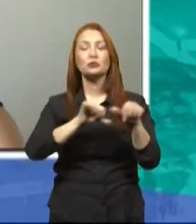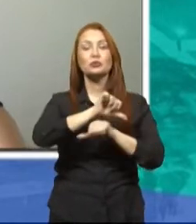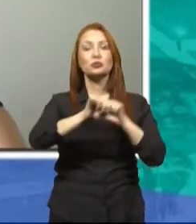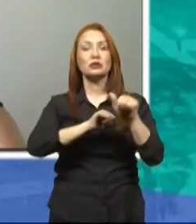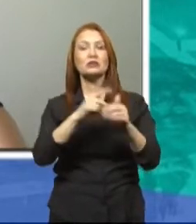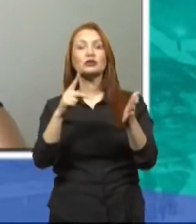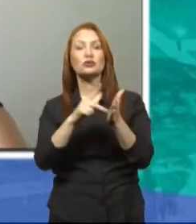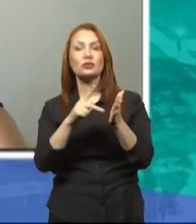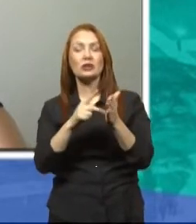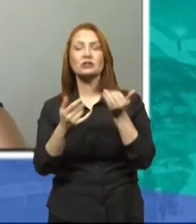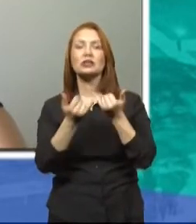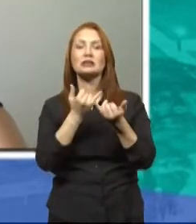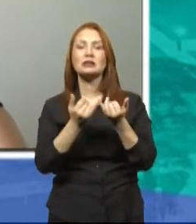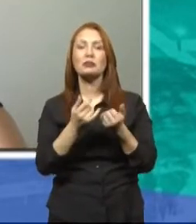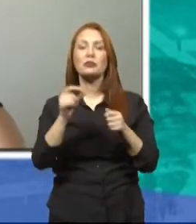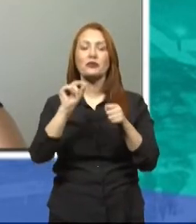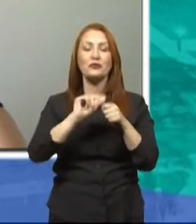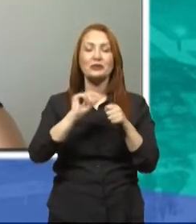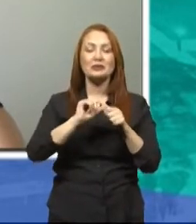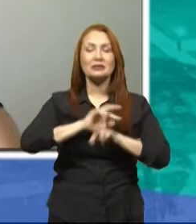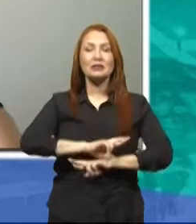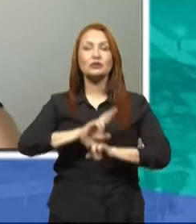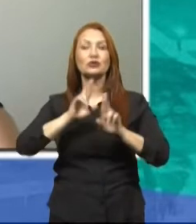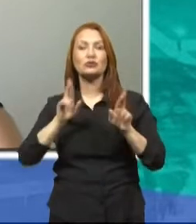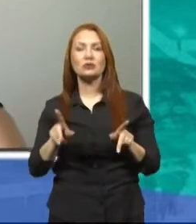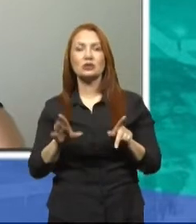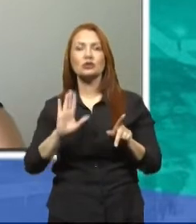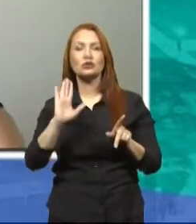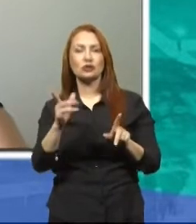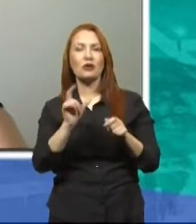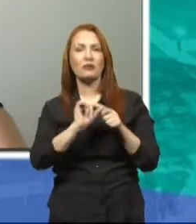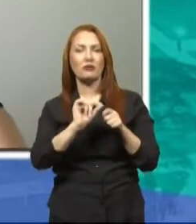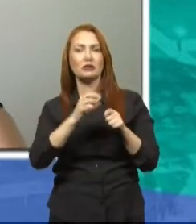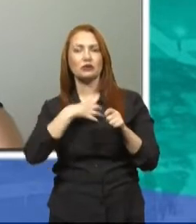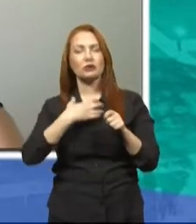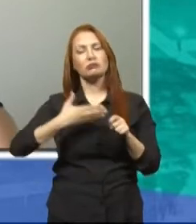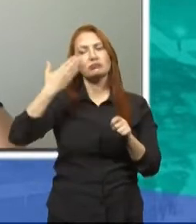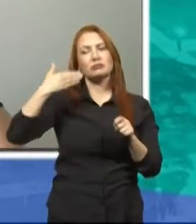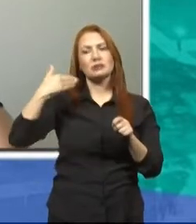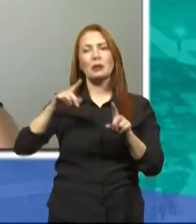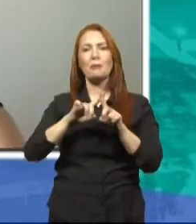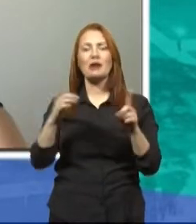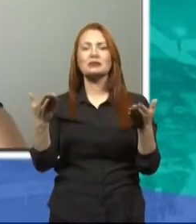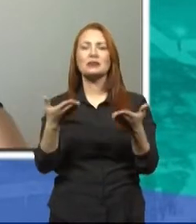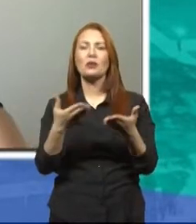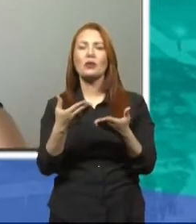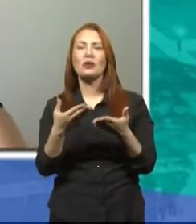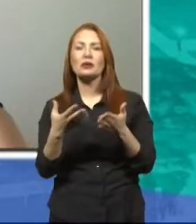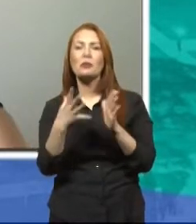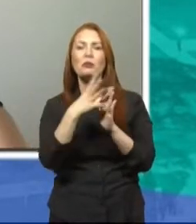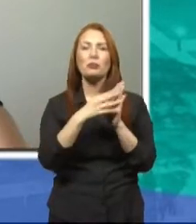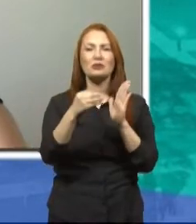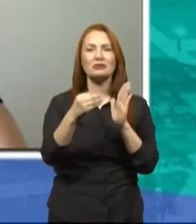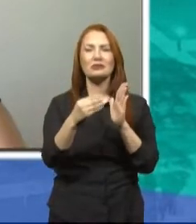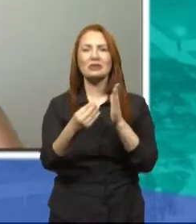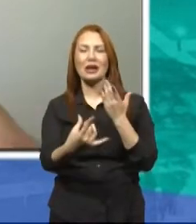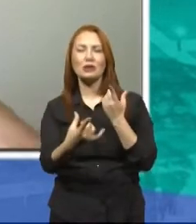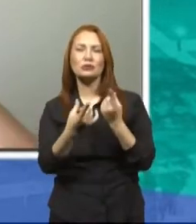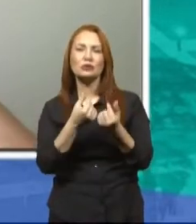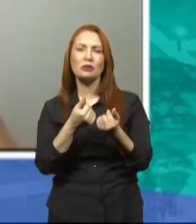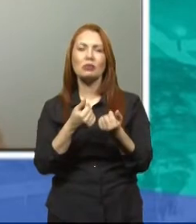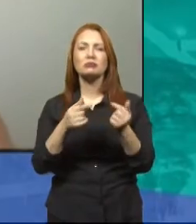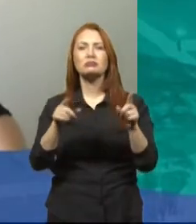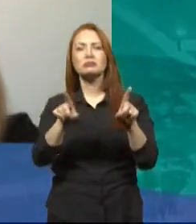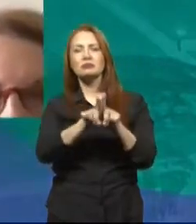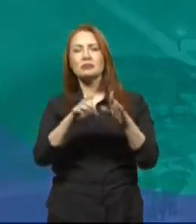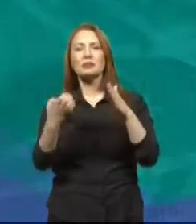de vamos fazer diferente algo que já vinha sendo feito de uma certa maneira. Os modelos de negócio das operadoras, elas já estão tentando se preparar para isso,